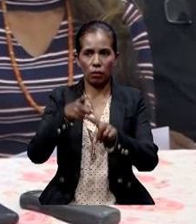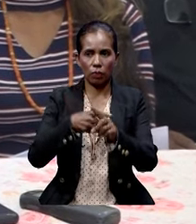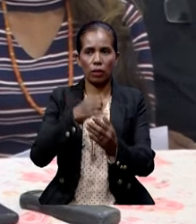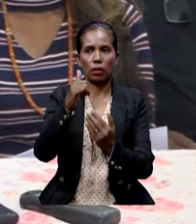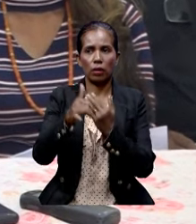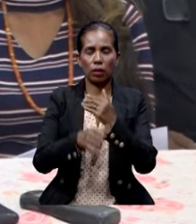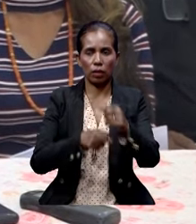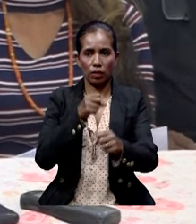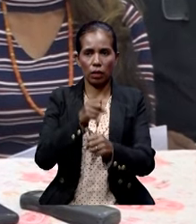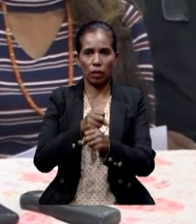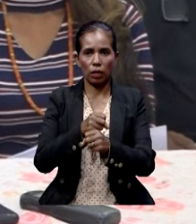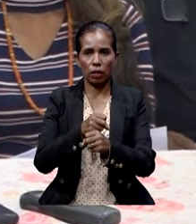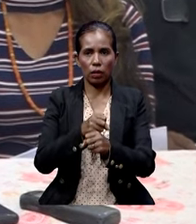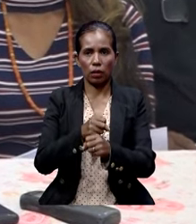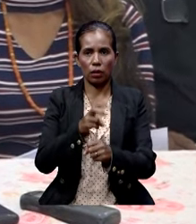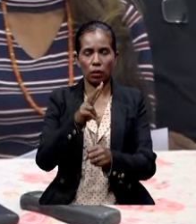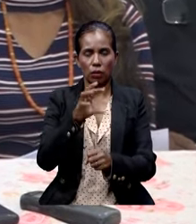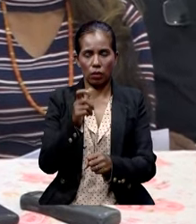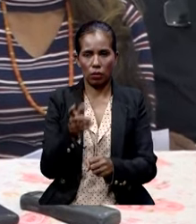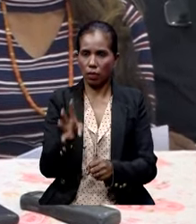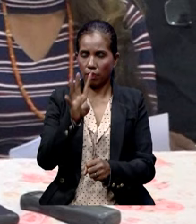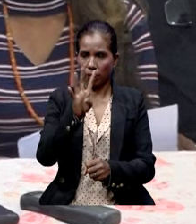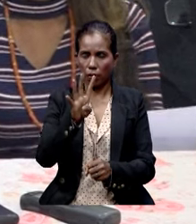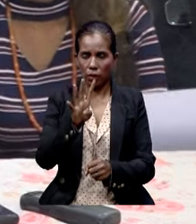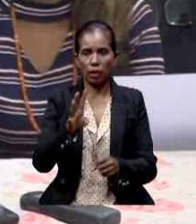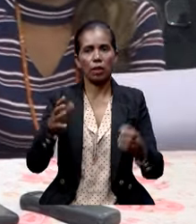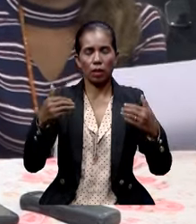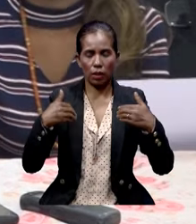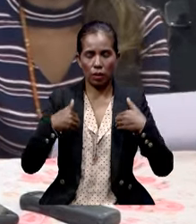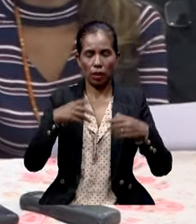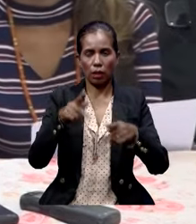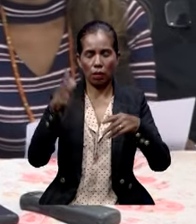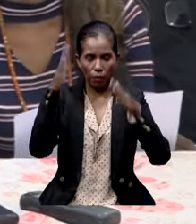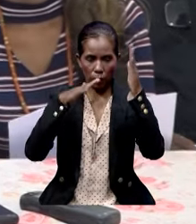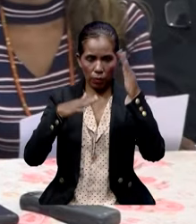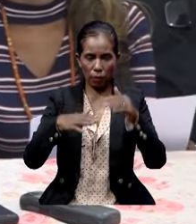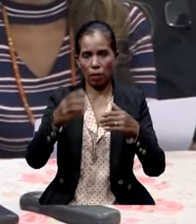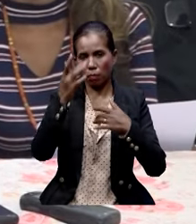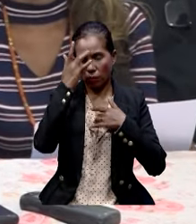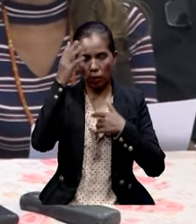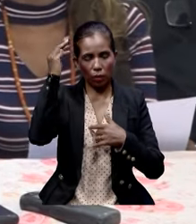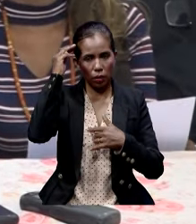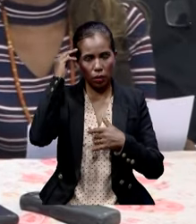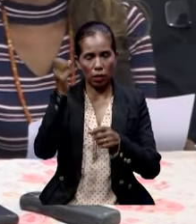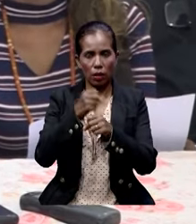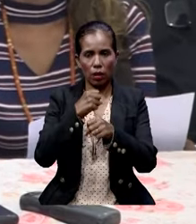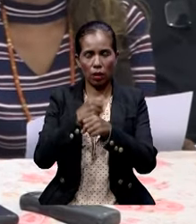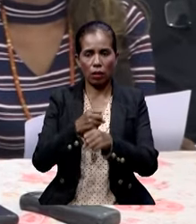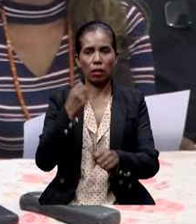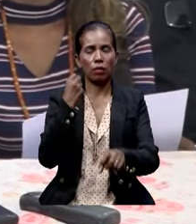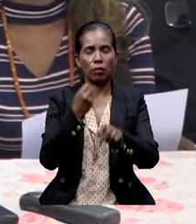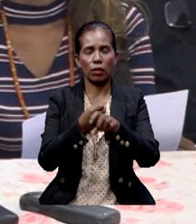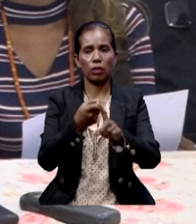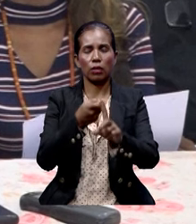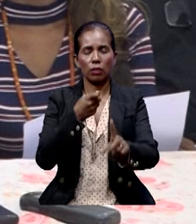tinang ruanulu, ruanulu racing hat, acontece emo problema psicossocial ida harahum vidro pos